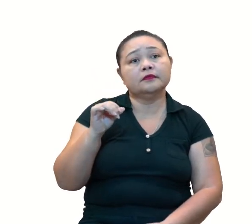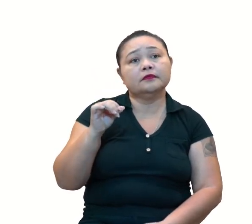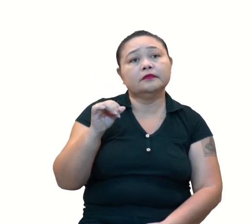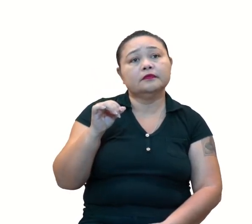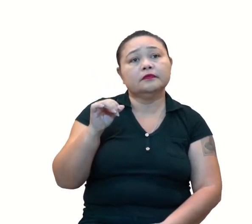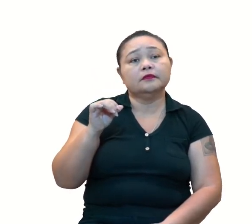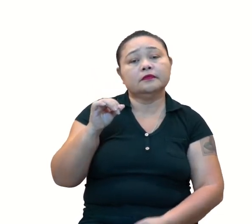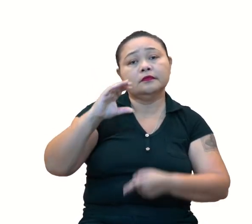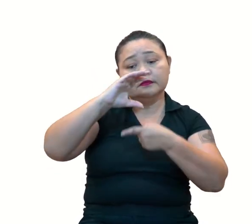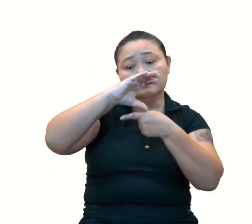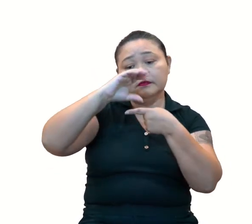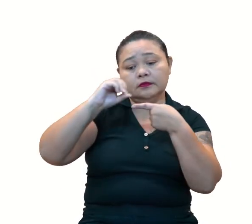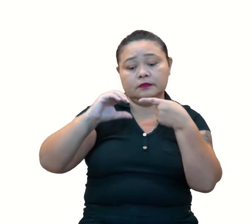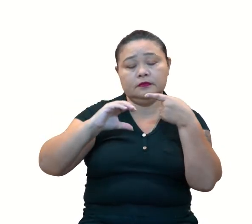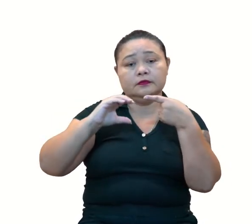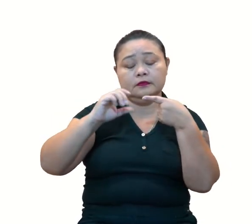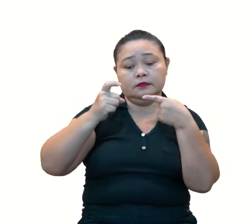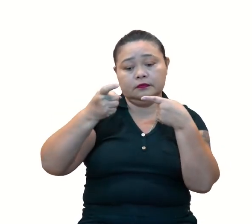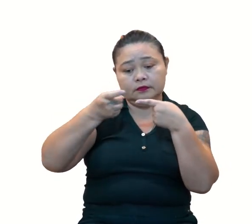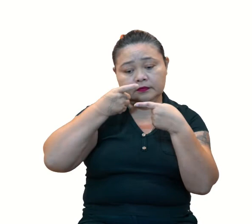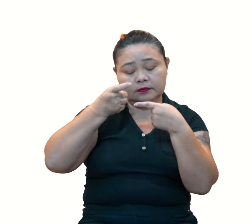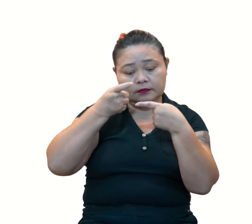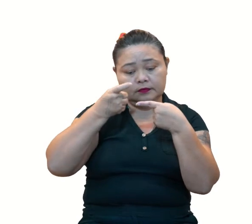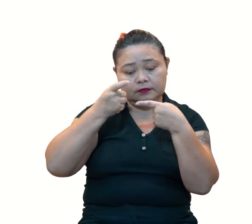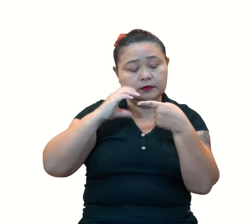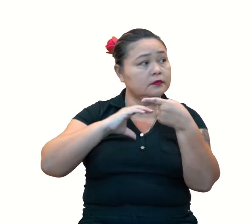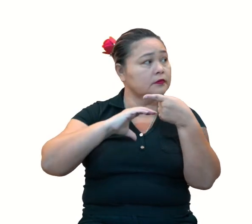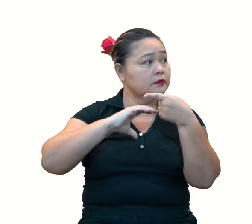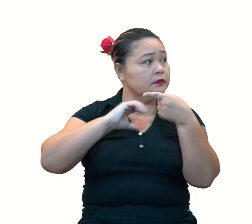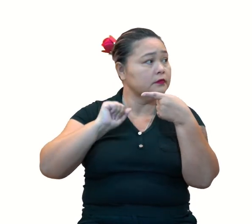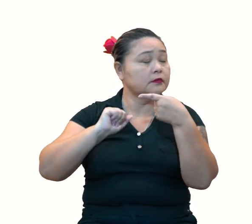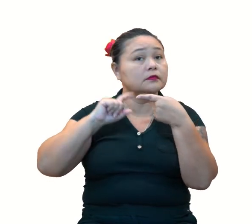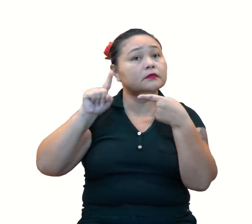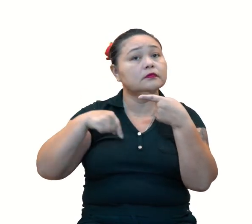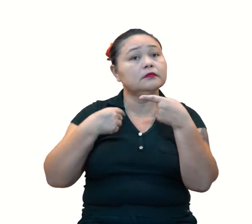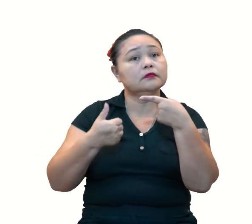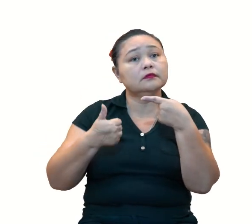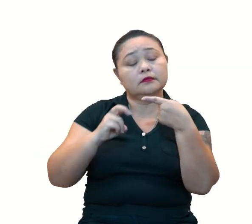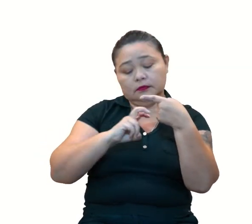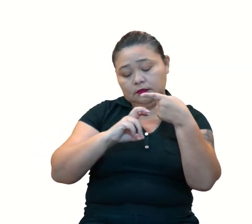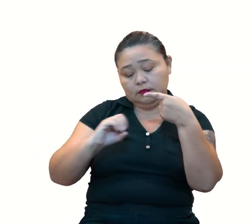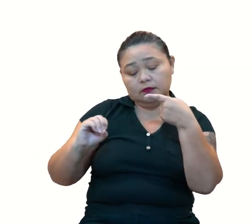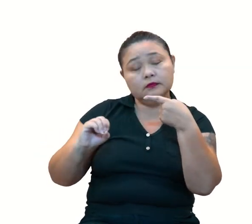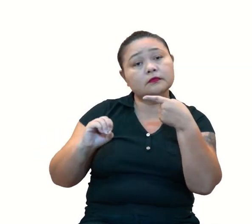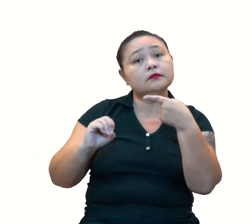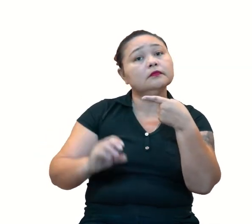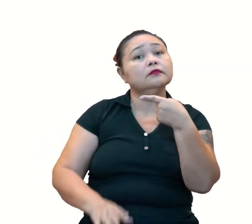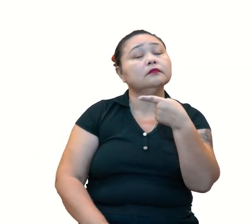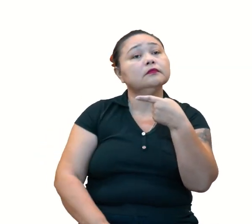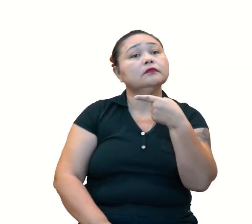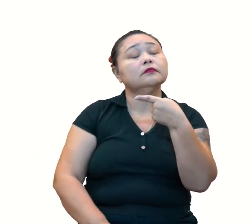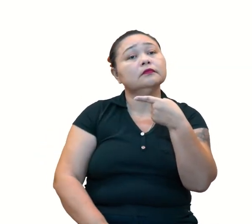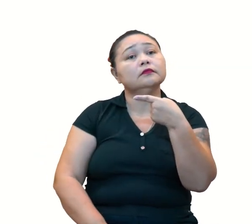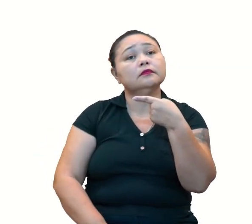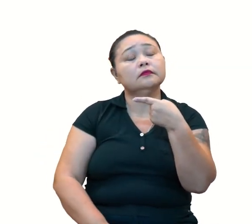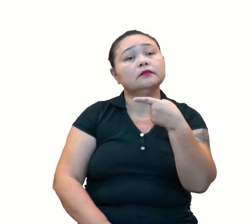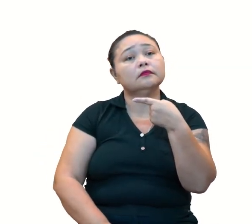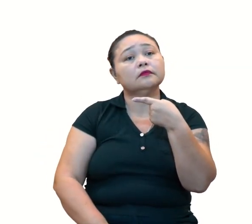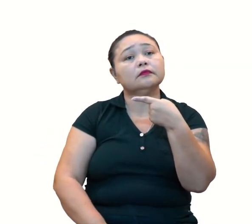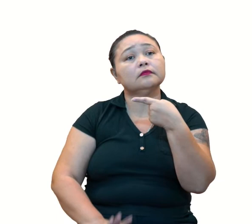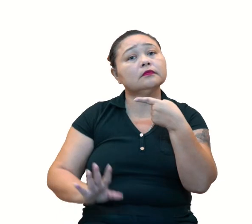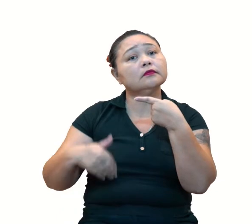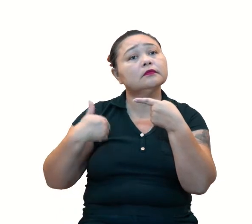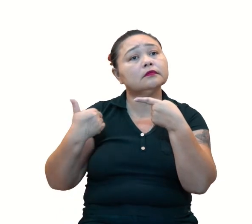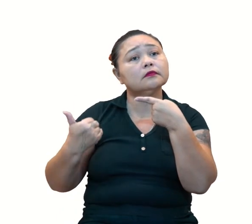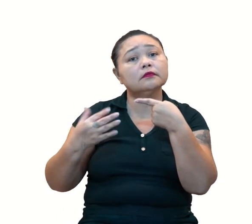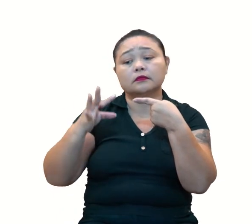graus é o cateto oposto, X. Cateto adjacente, 500 metros. E aí, tangente